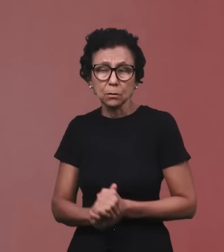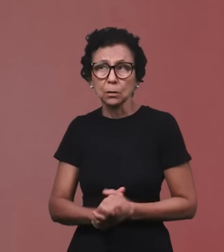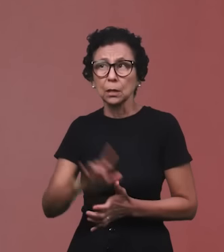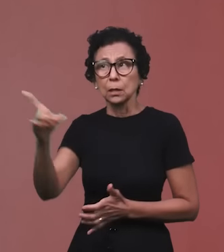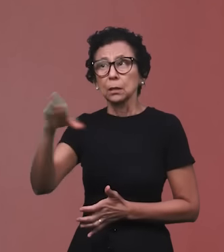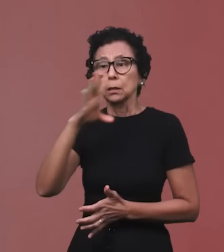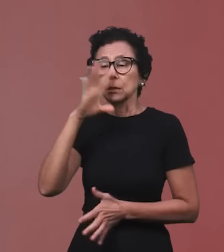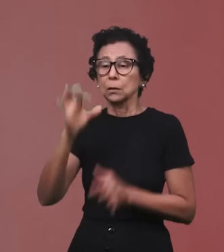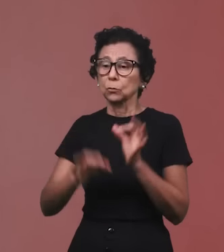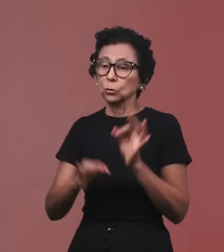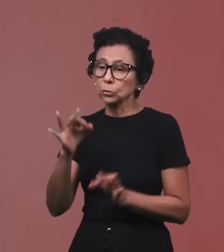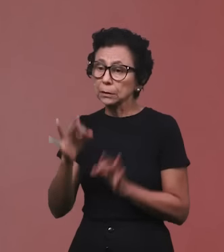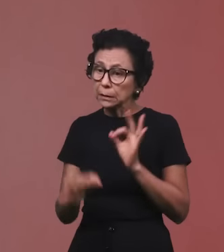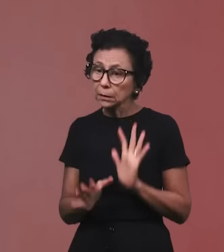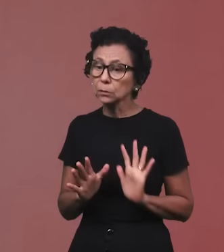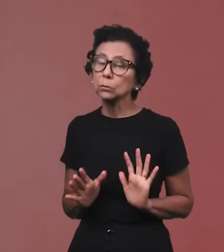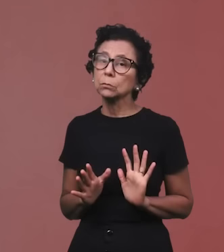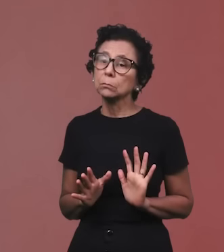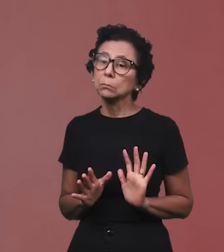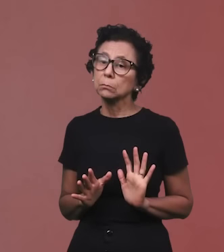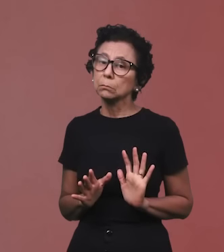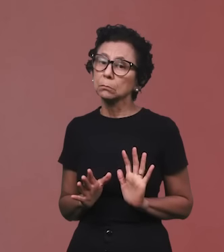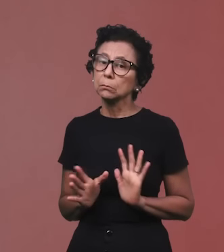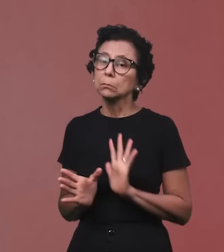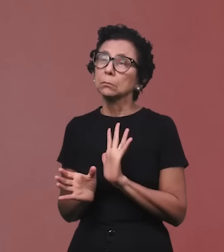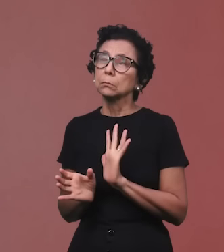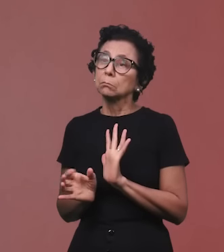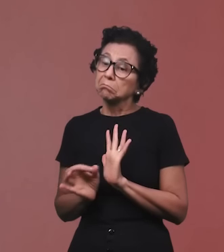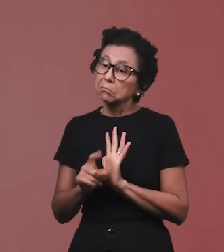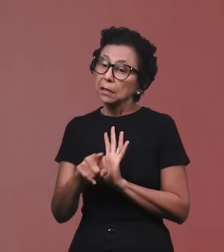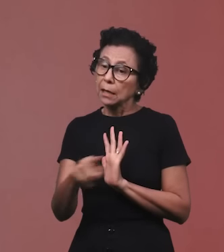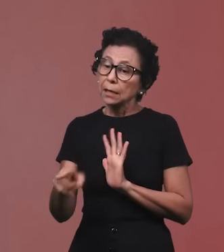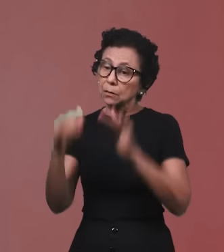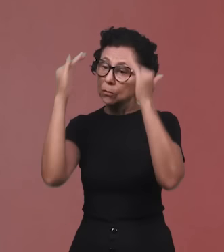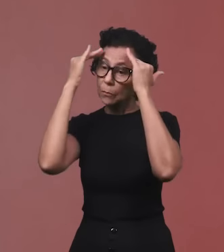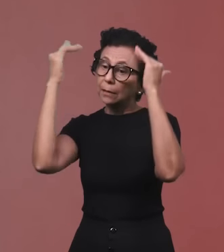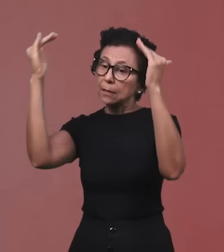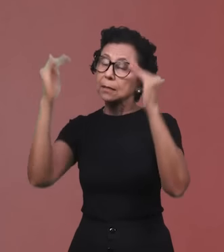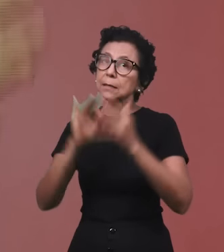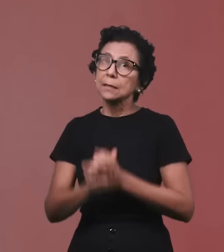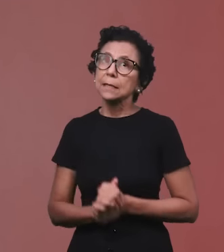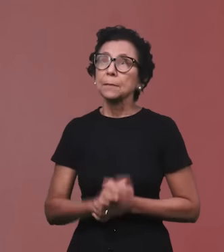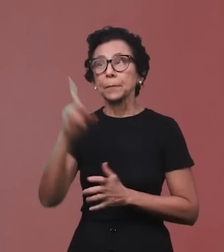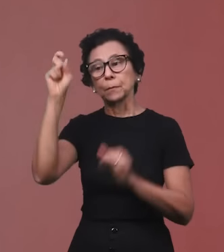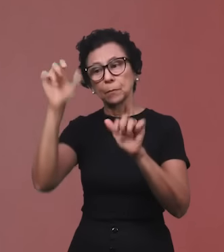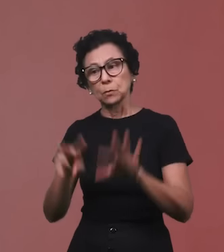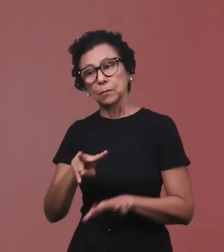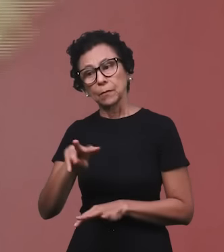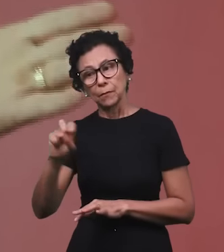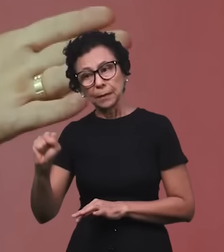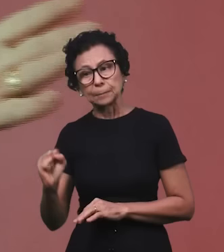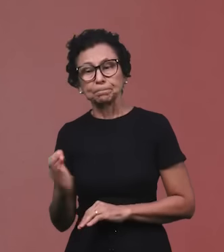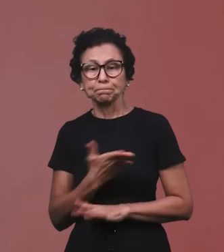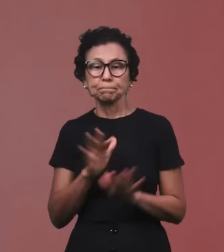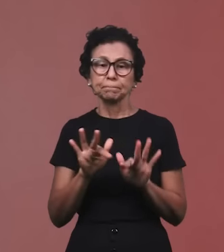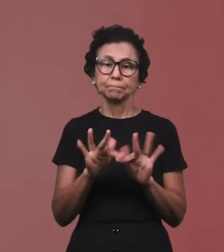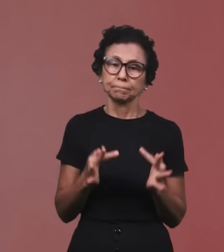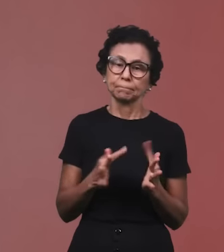está propondo, porque se ele se submeter ao juízo que Deus está propondo, o que vai acontecer? Deus vai abençoar.